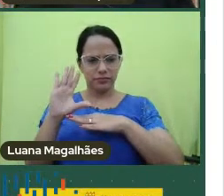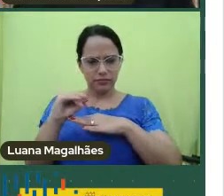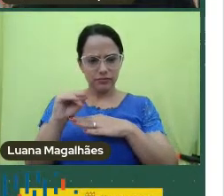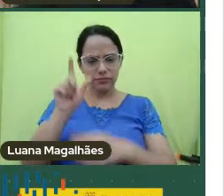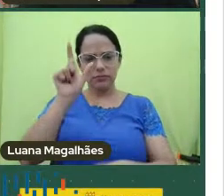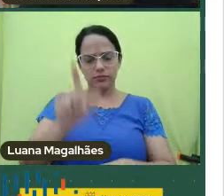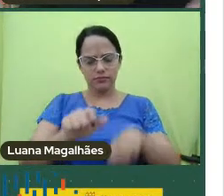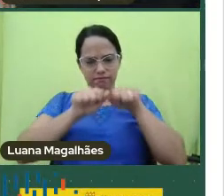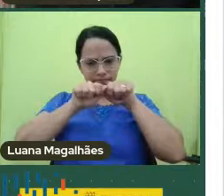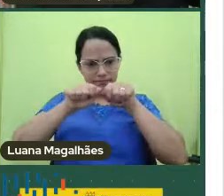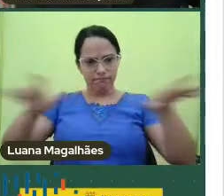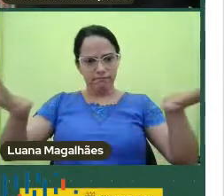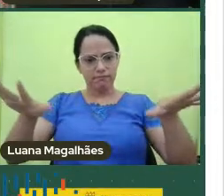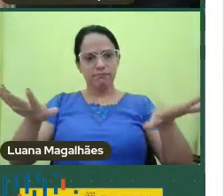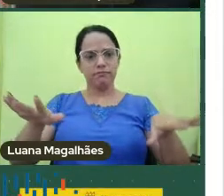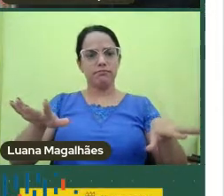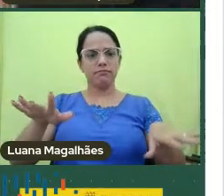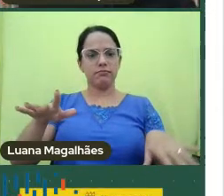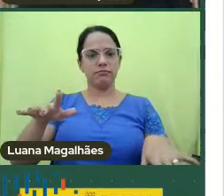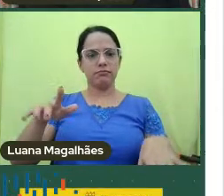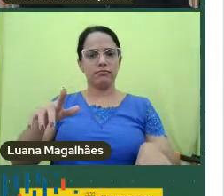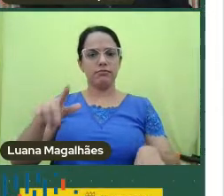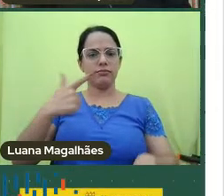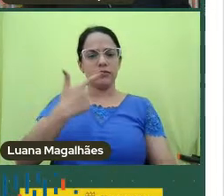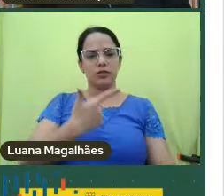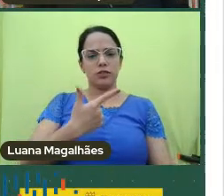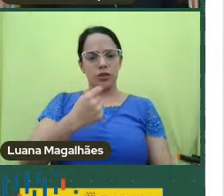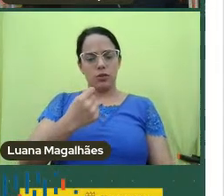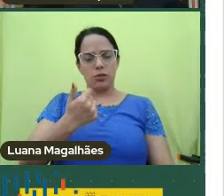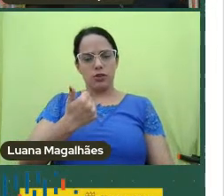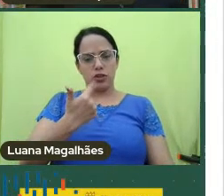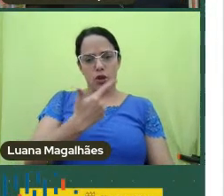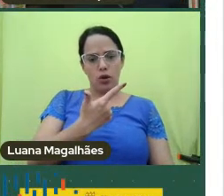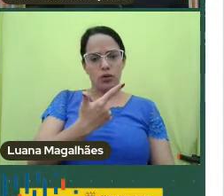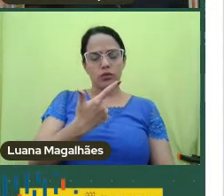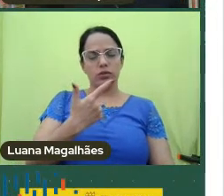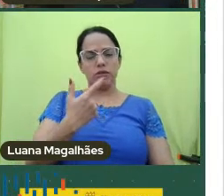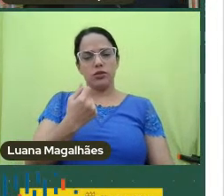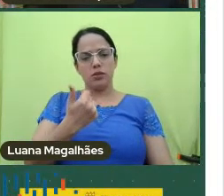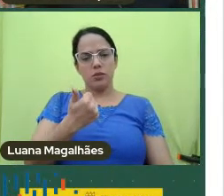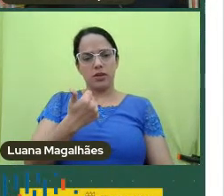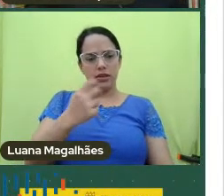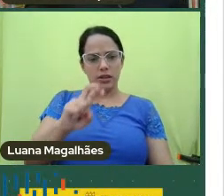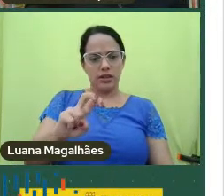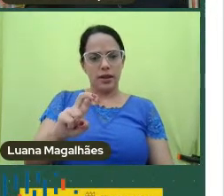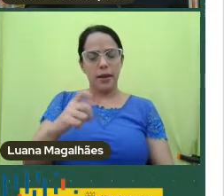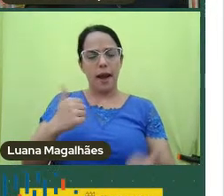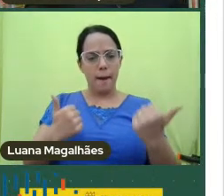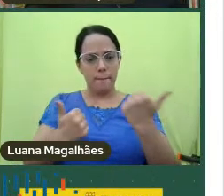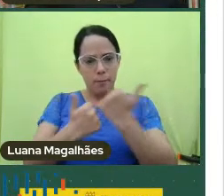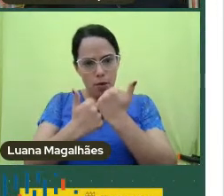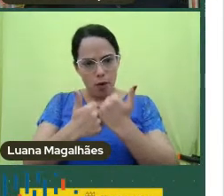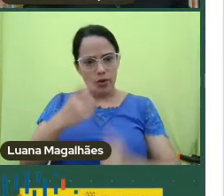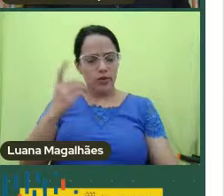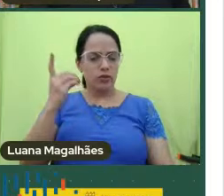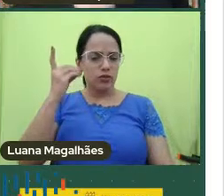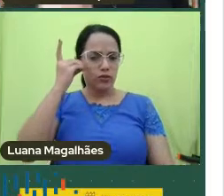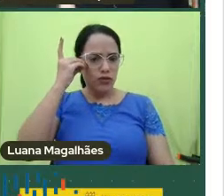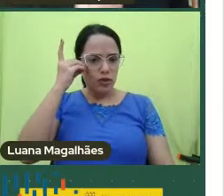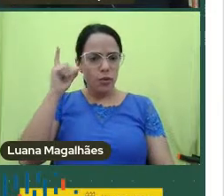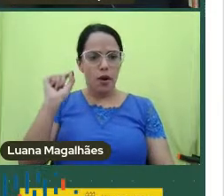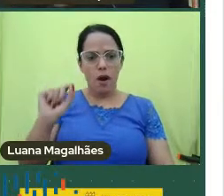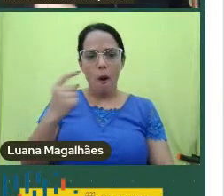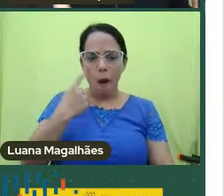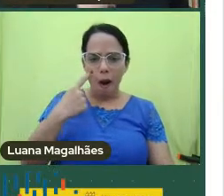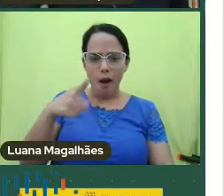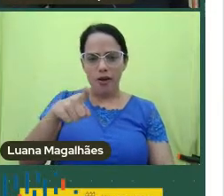foi divulgada a fotografia, em 2014, 2015, né, os partidários e os apoiadores da presidente Dilma falavam: olha